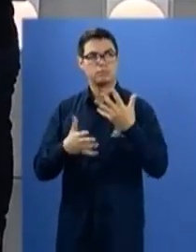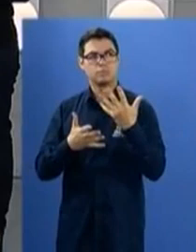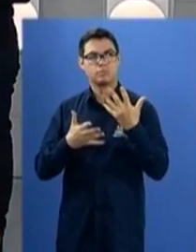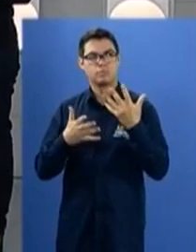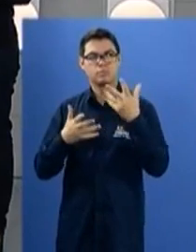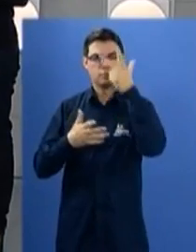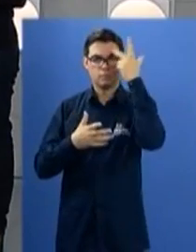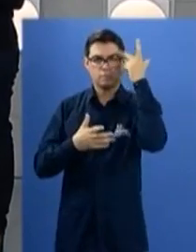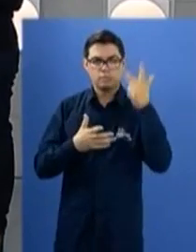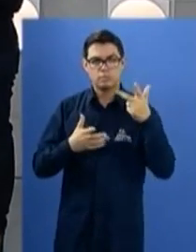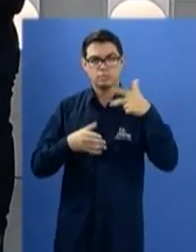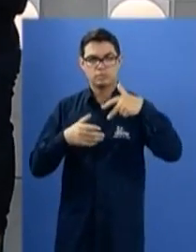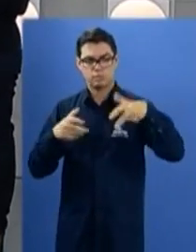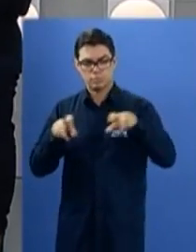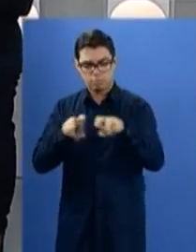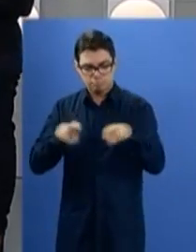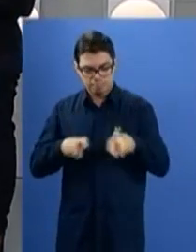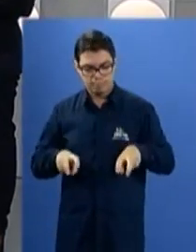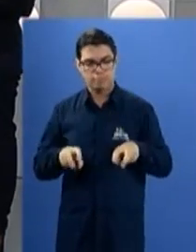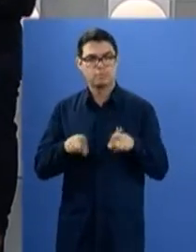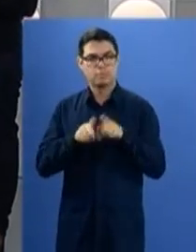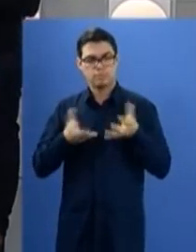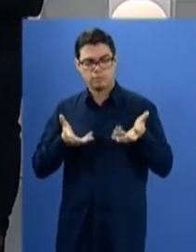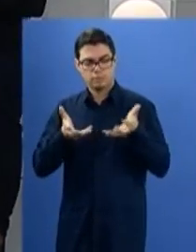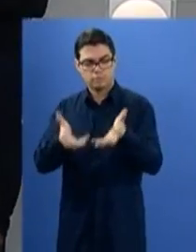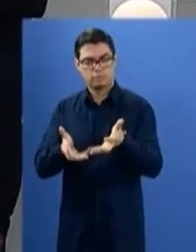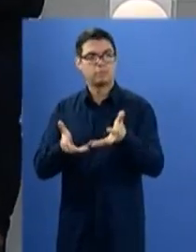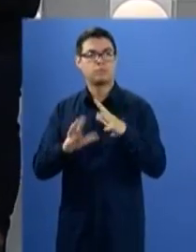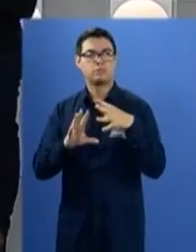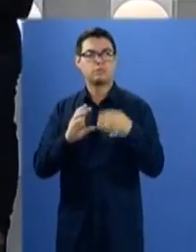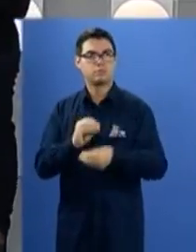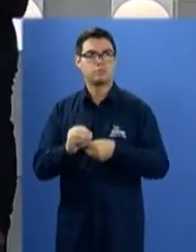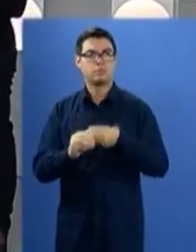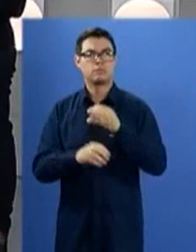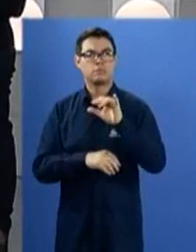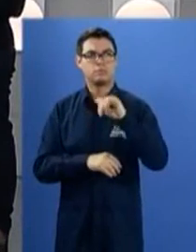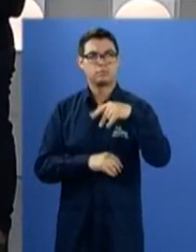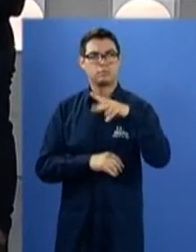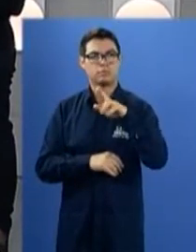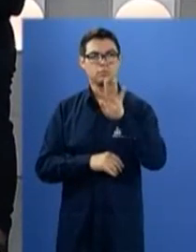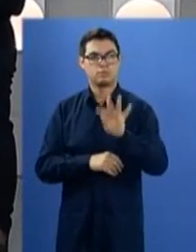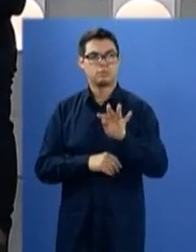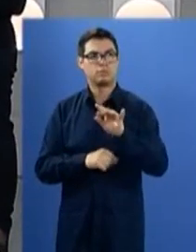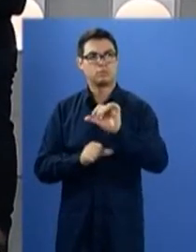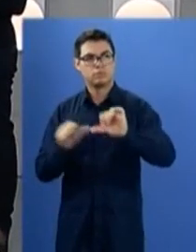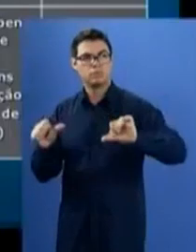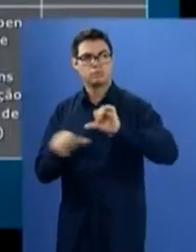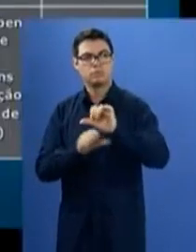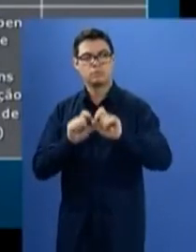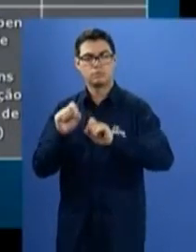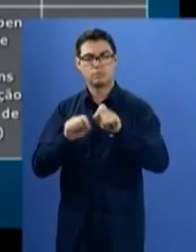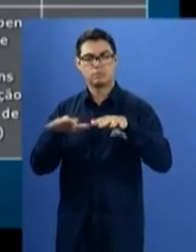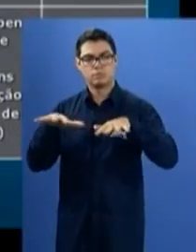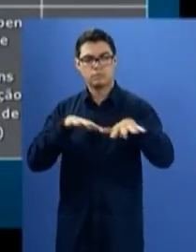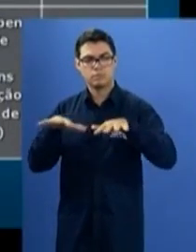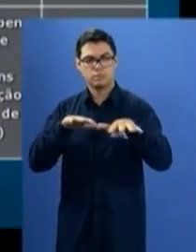passageiros, as cargas, Tudo isso seriam as entradas. A transformação seria a